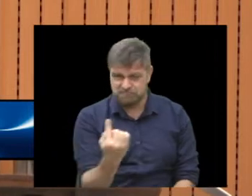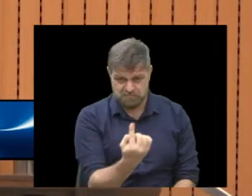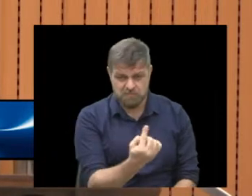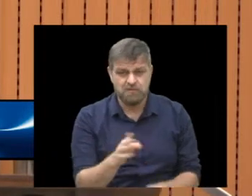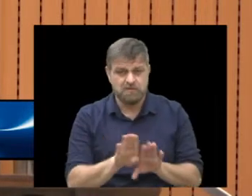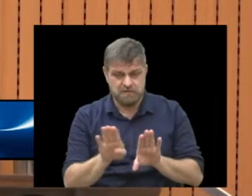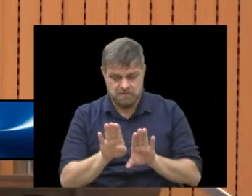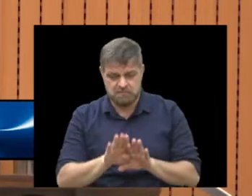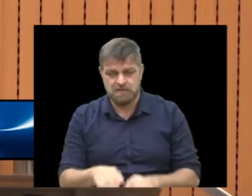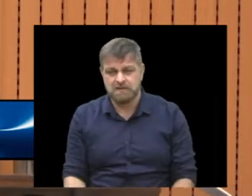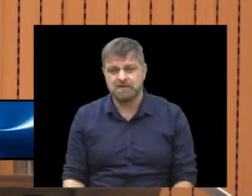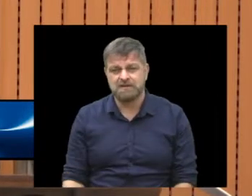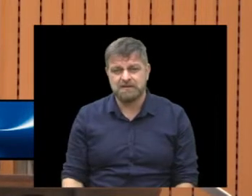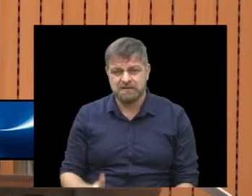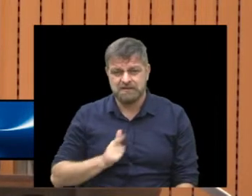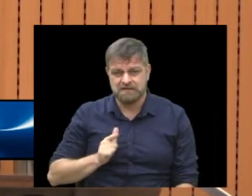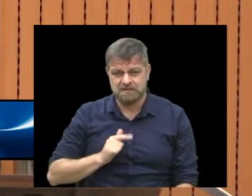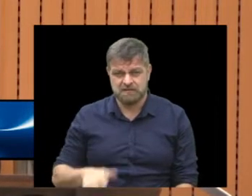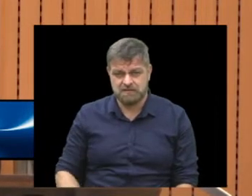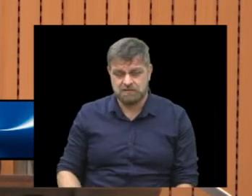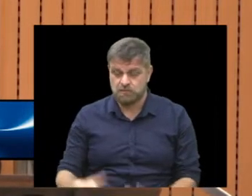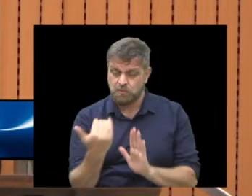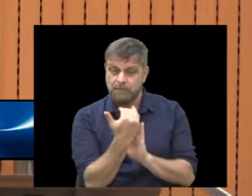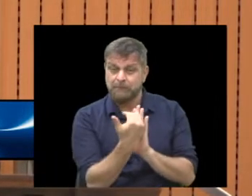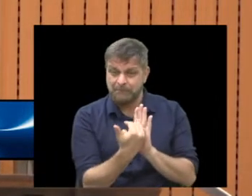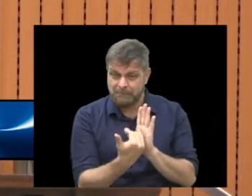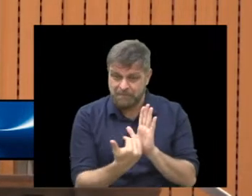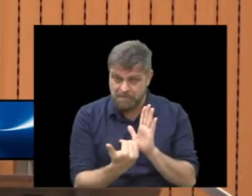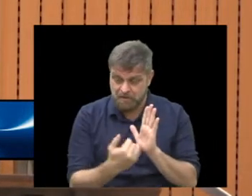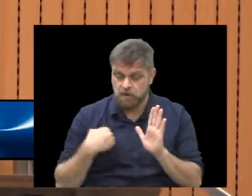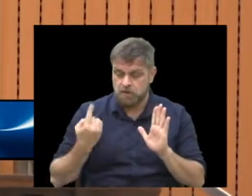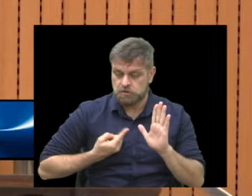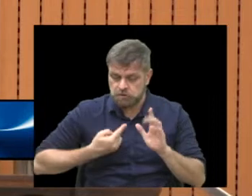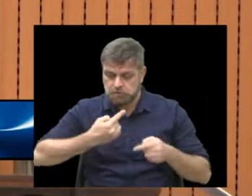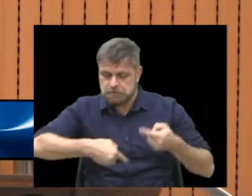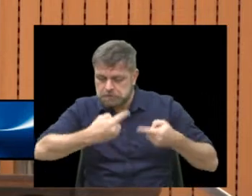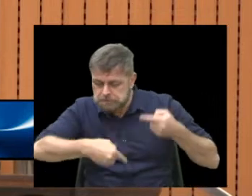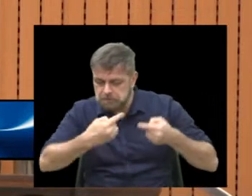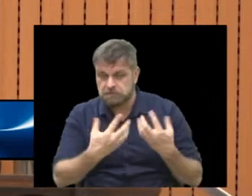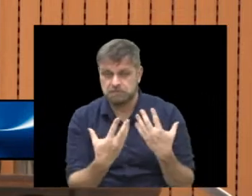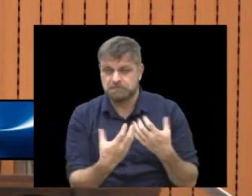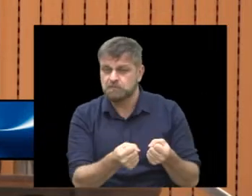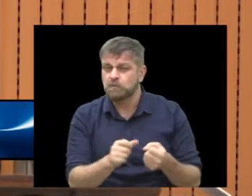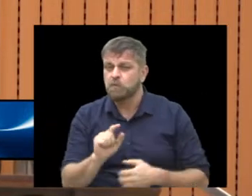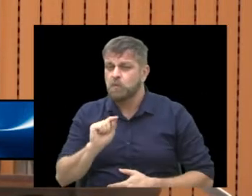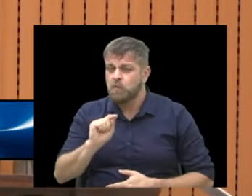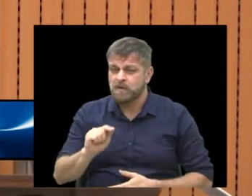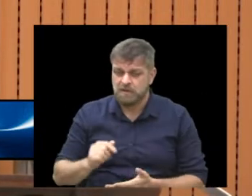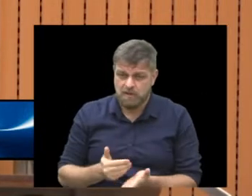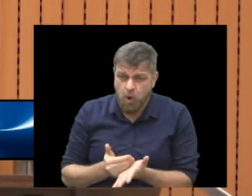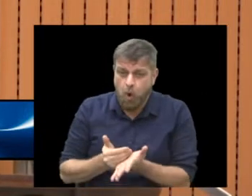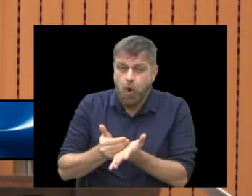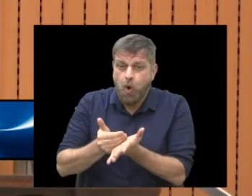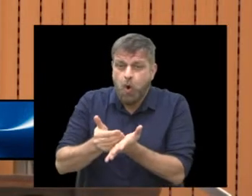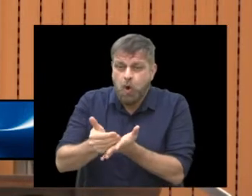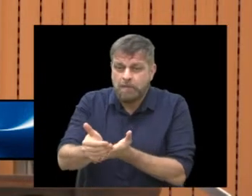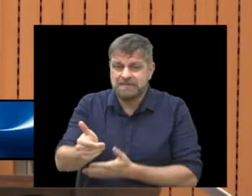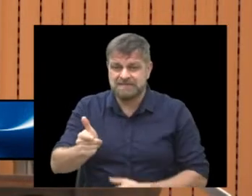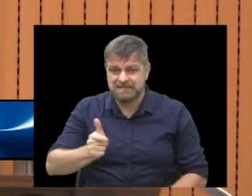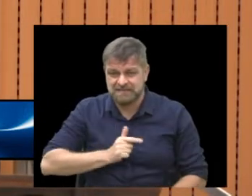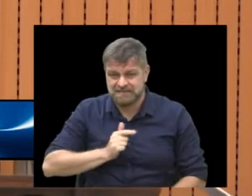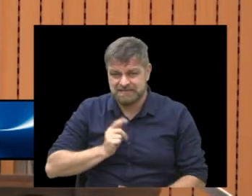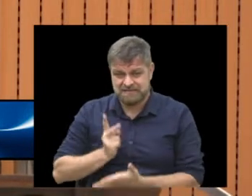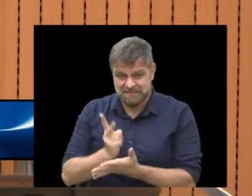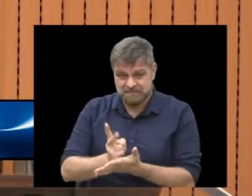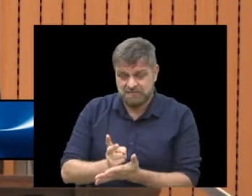casa para o começo de uma das partes do plano de trabalho que foi aprovada, que é a realização sistemática e regular de